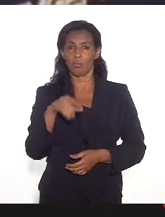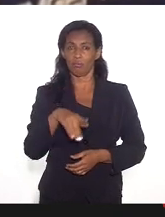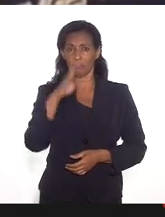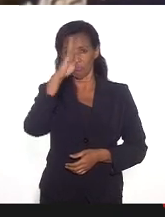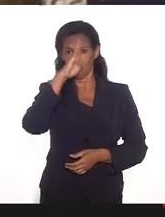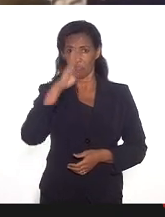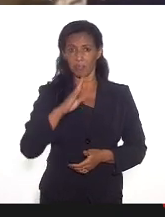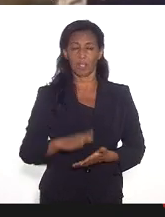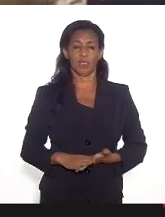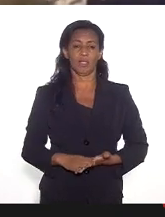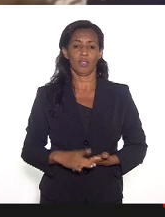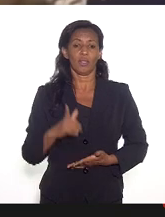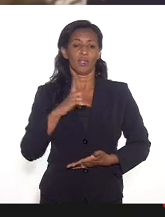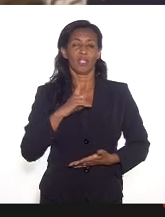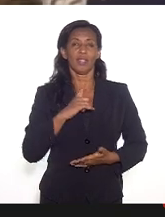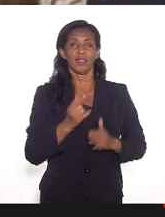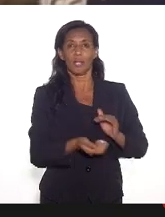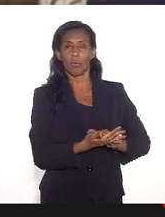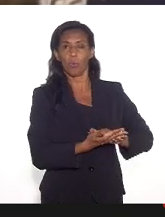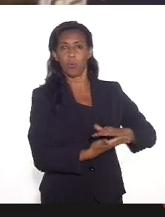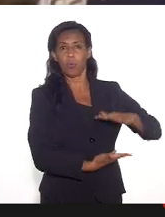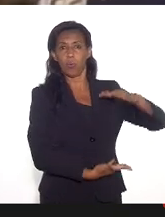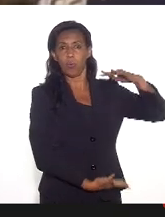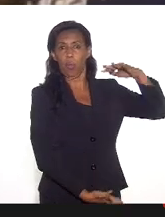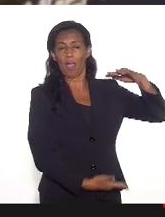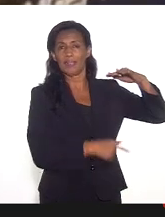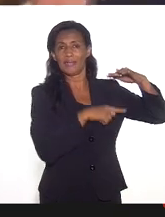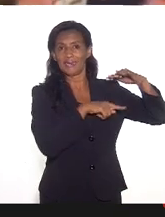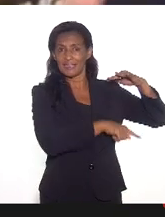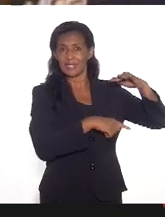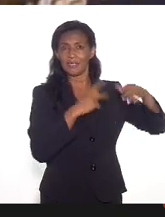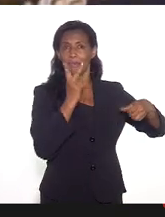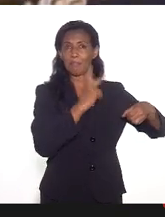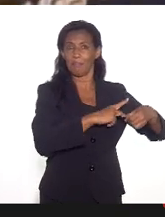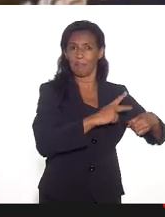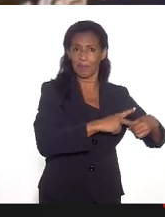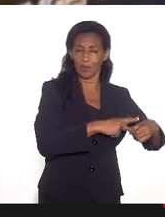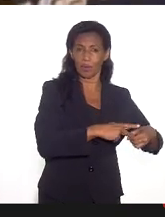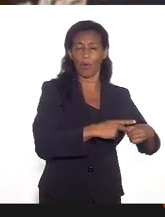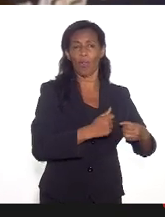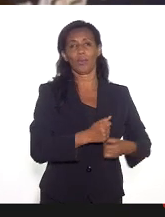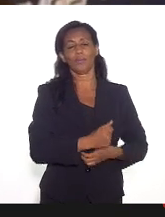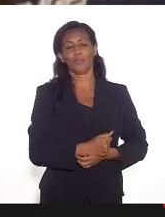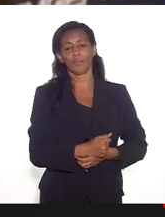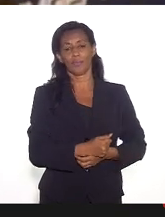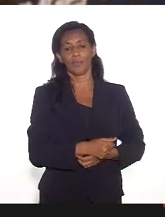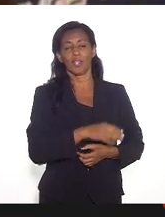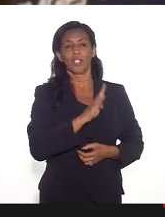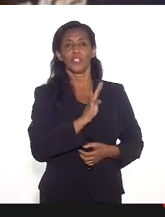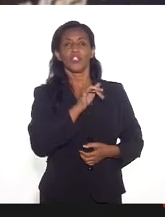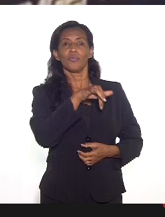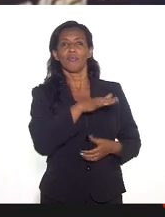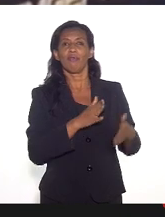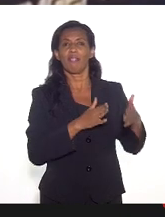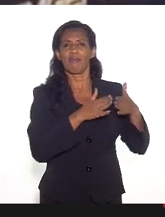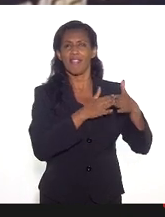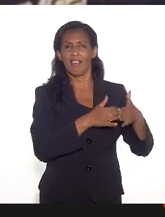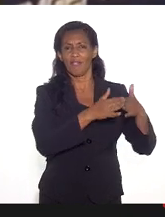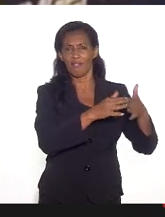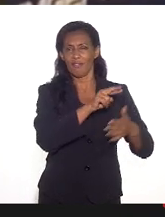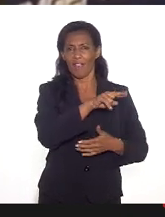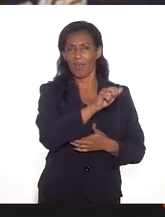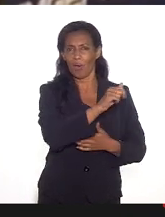E temos uma quantidade enorme de plataformas de petróleo, uma quantidade enorme de meios navais a